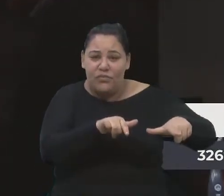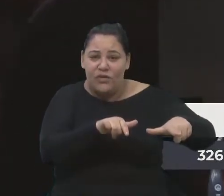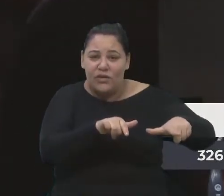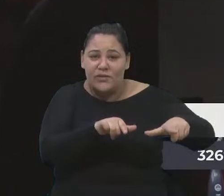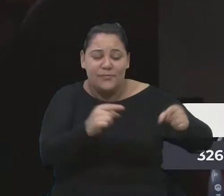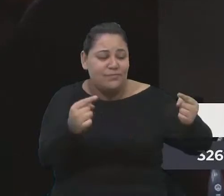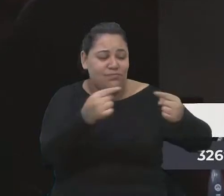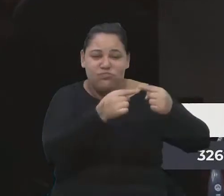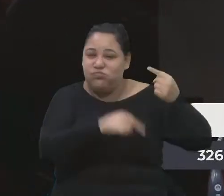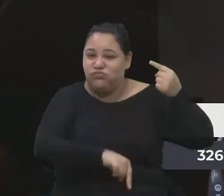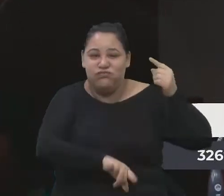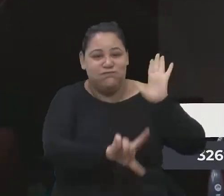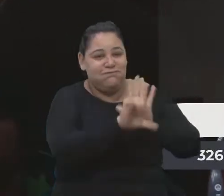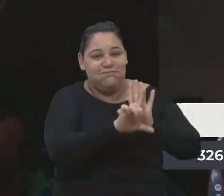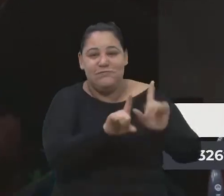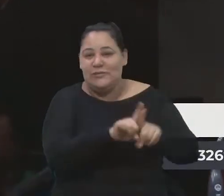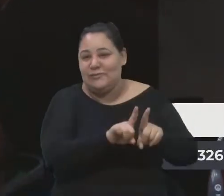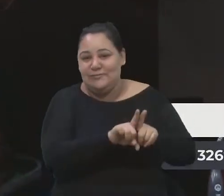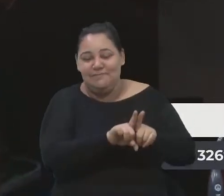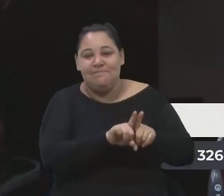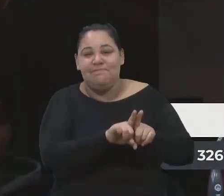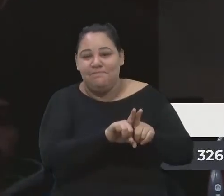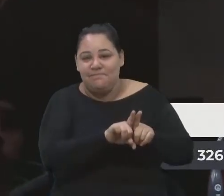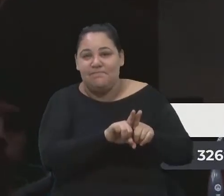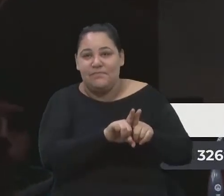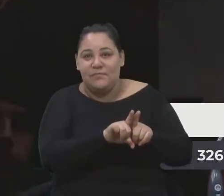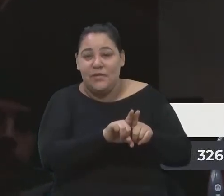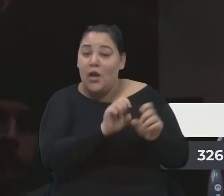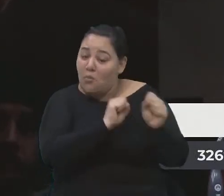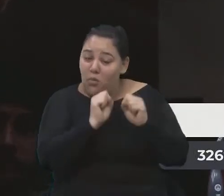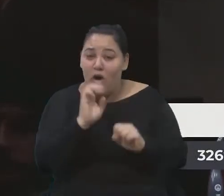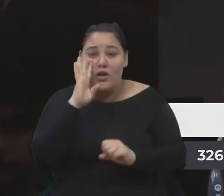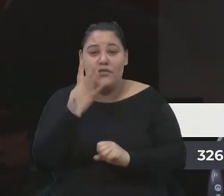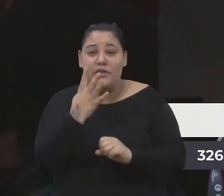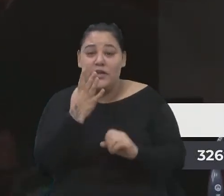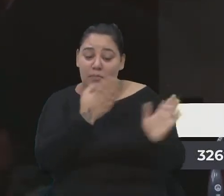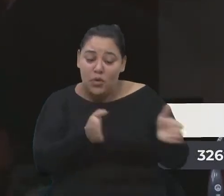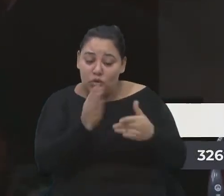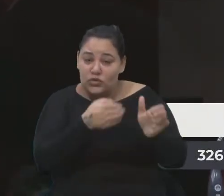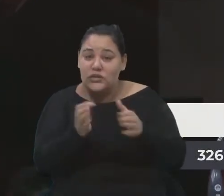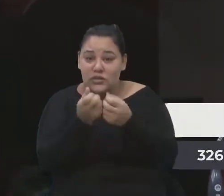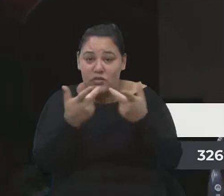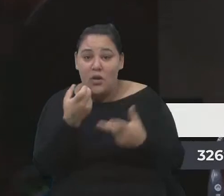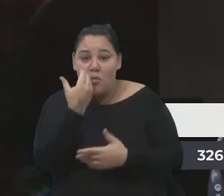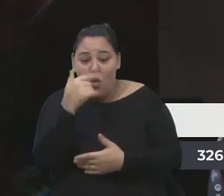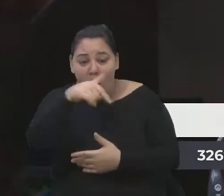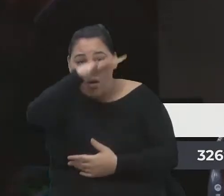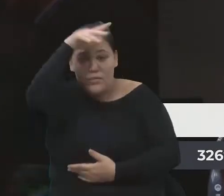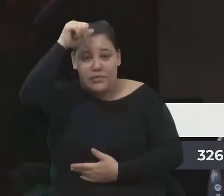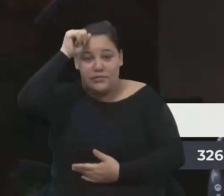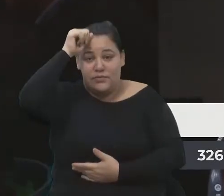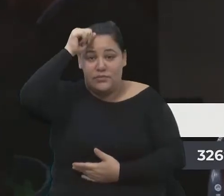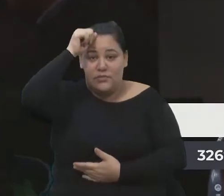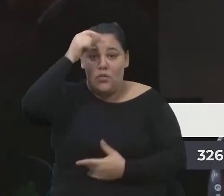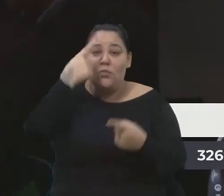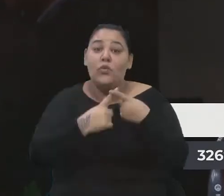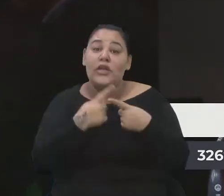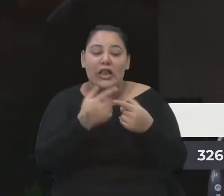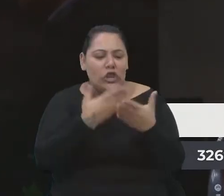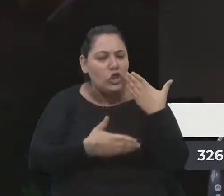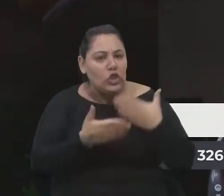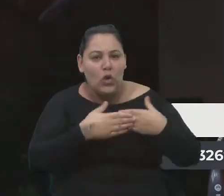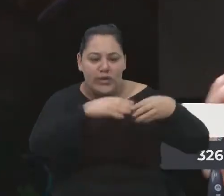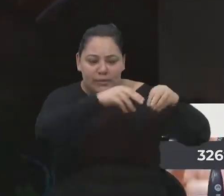não só solucionado, mas pode produzir riqueza para o município. Porque toda essa areia que será